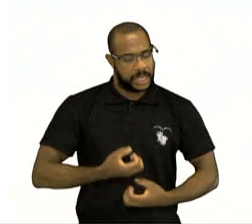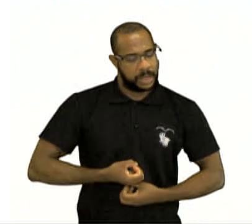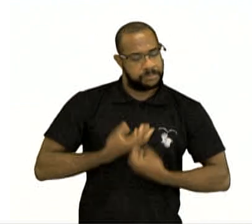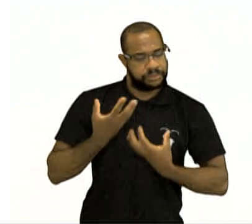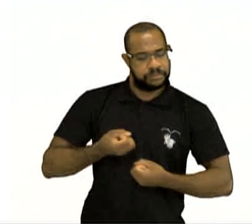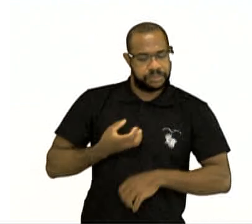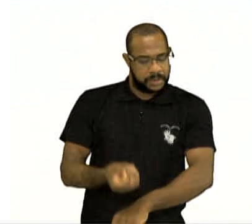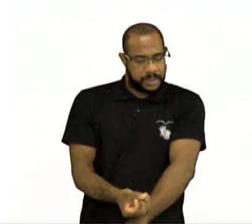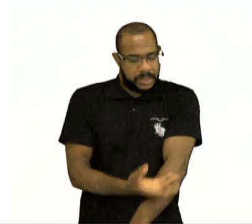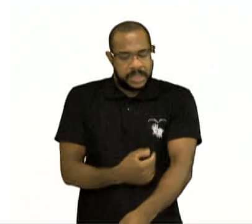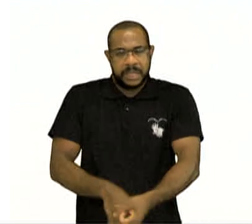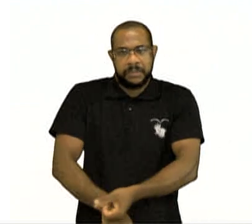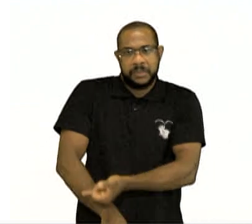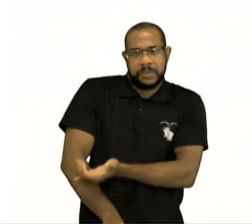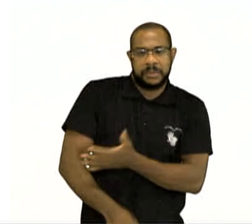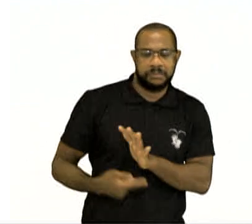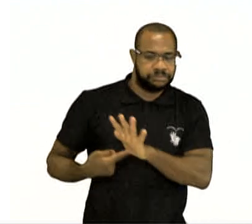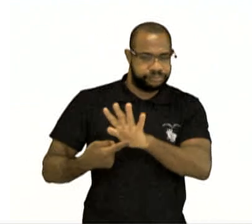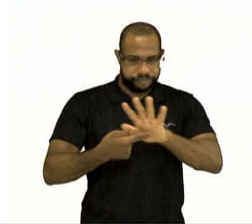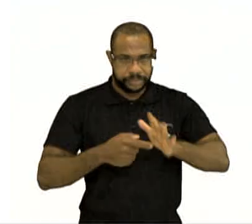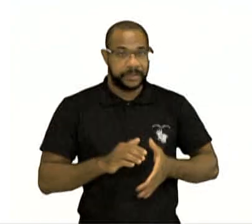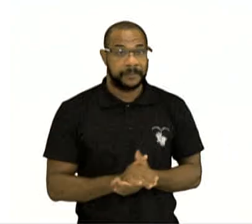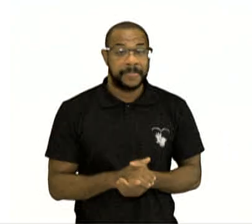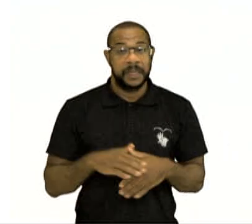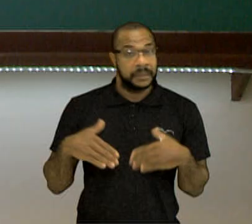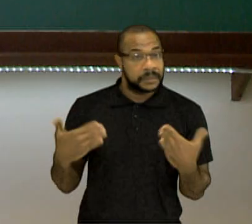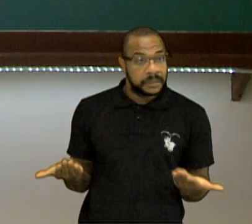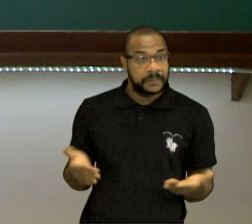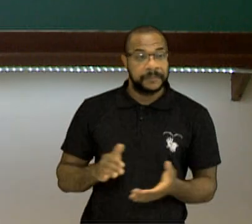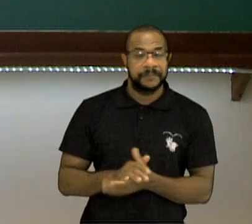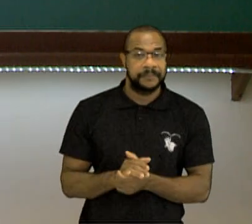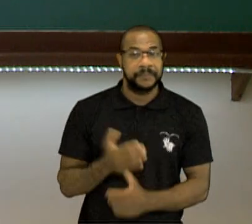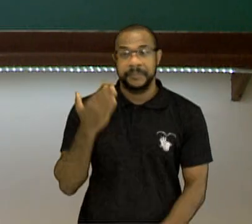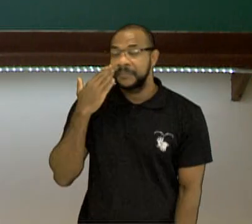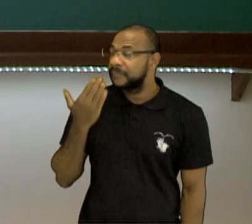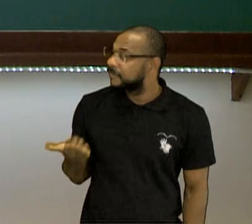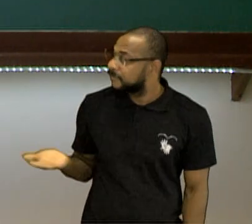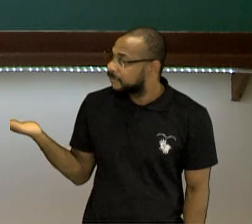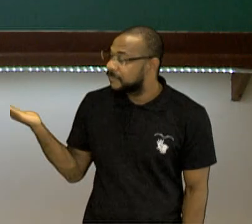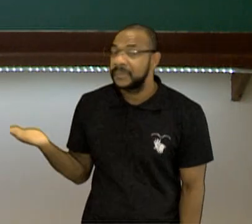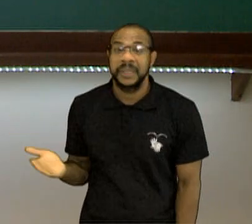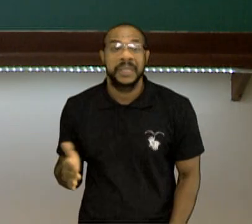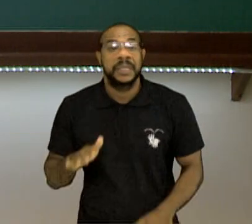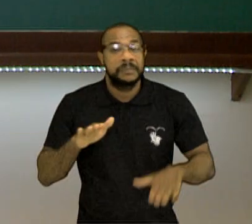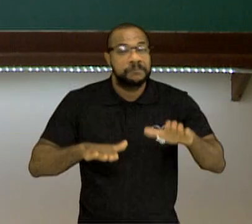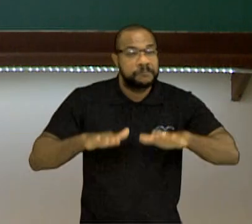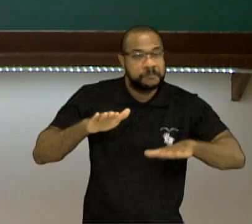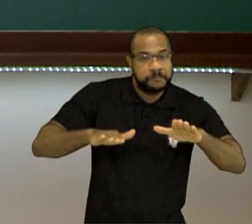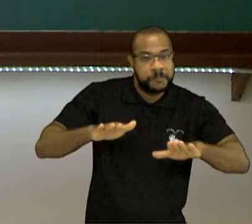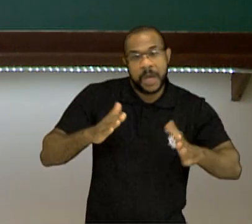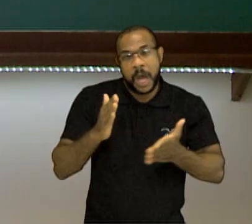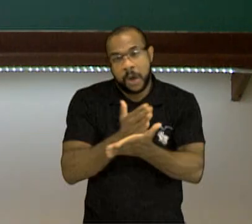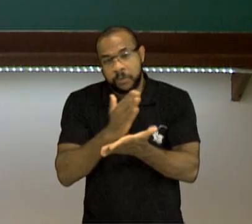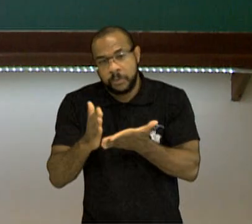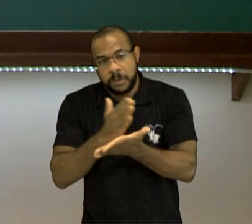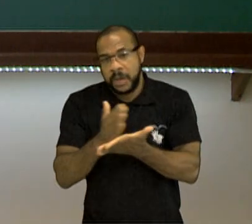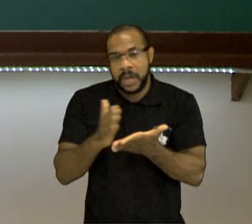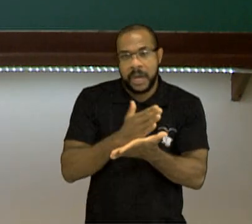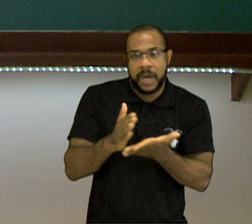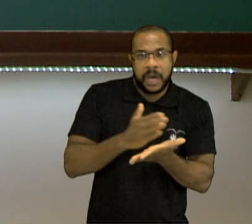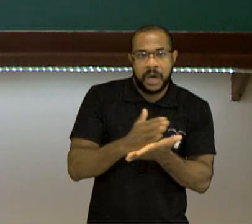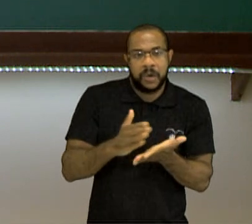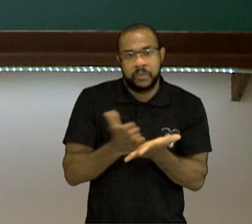e sentimentos, né? Então, nós vimos ali que em alguns casos, né, quando a pintura